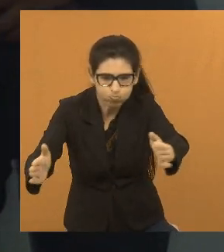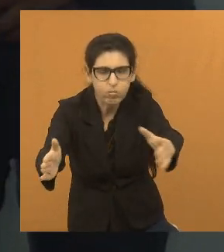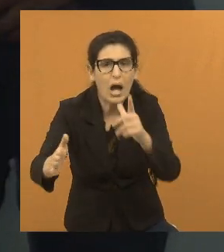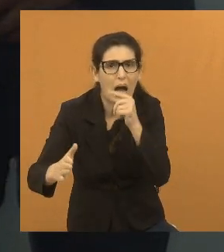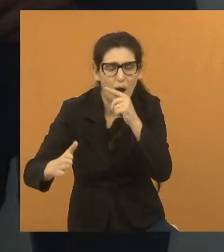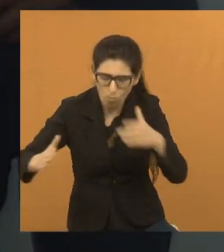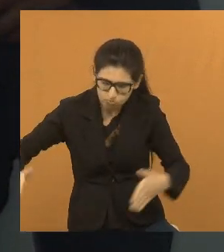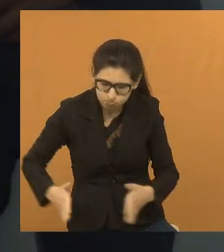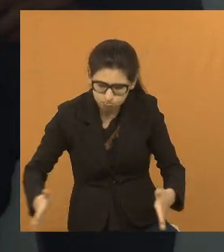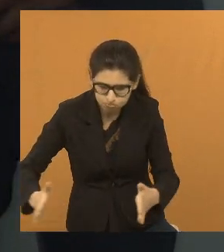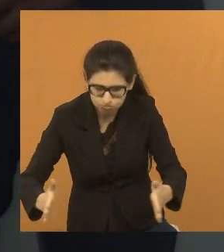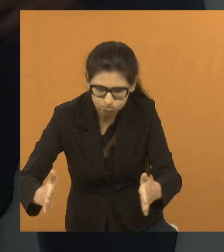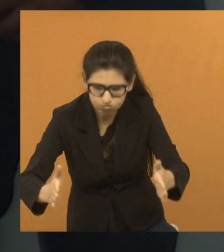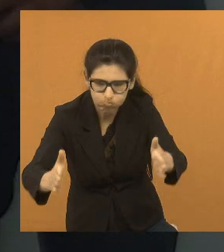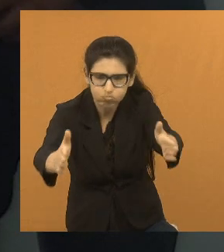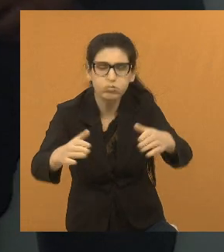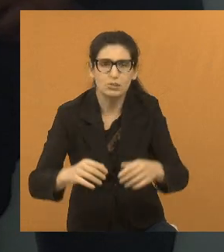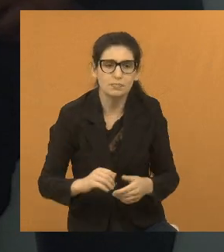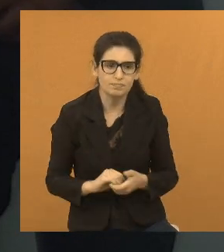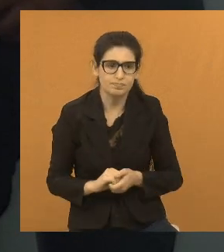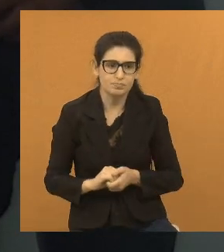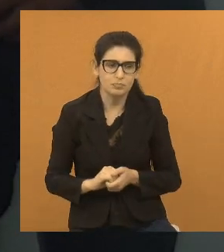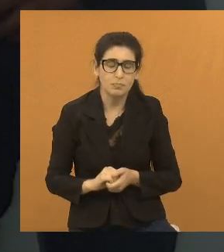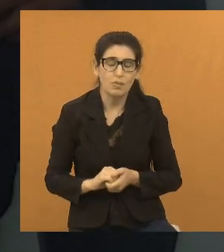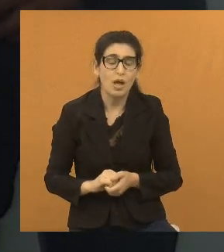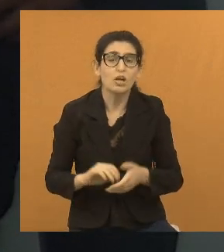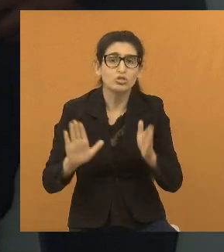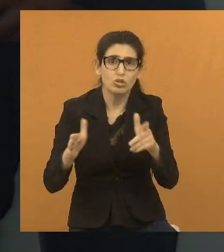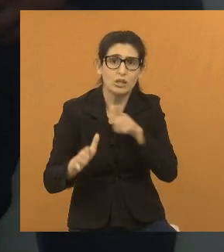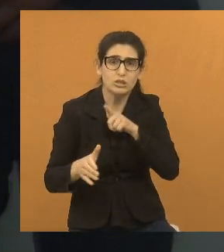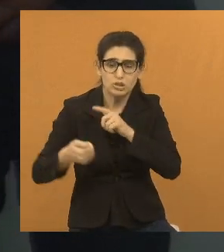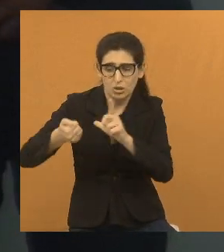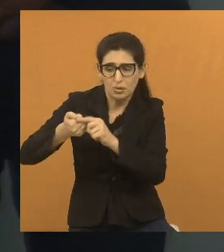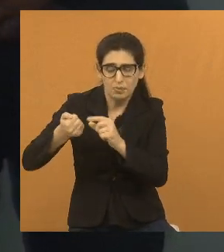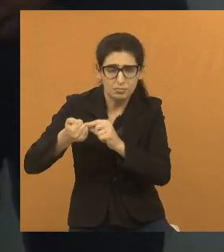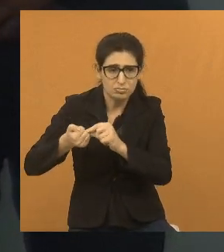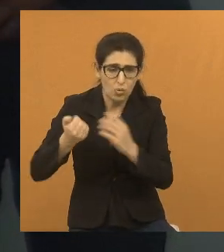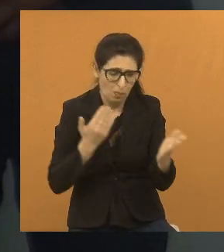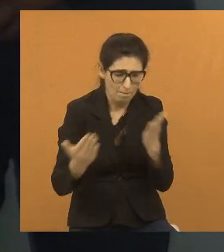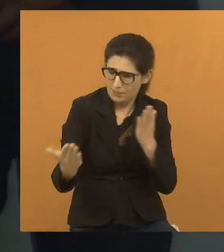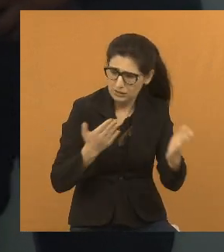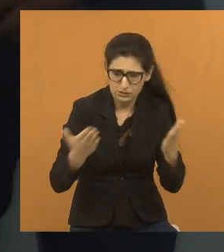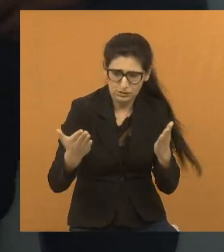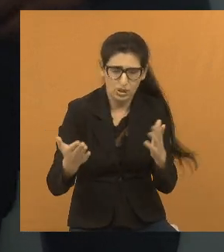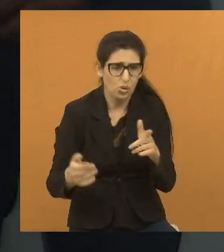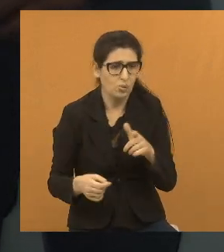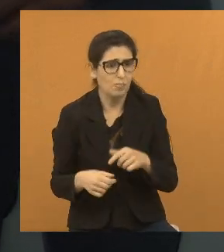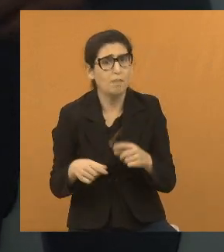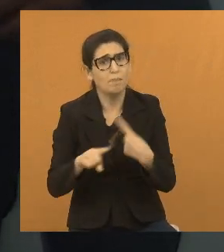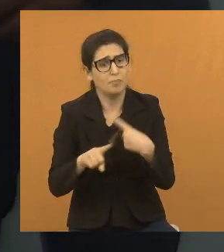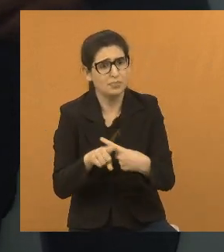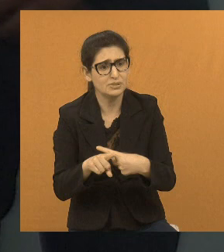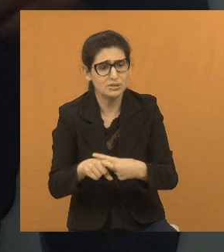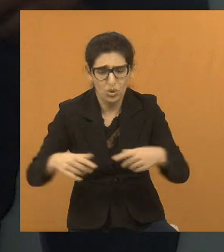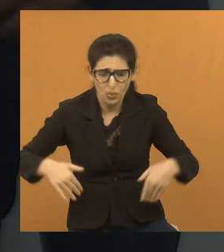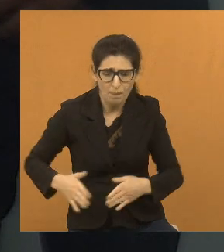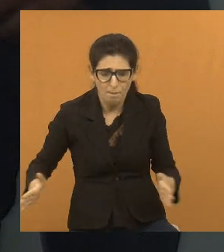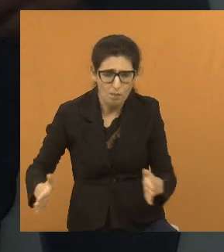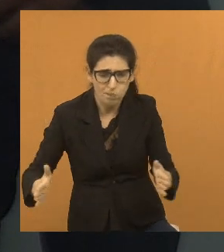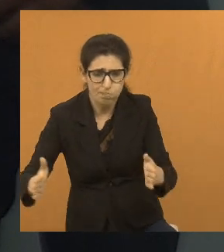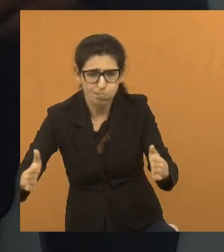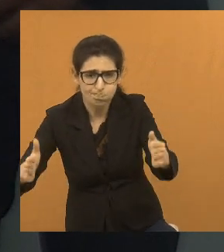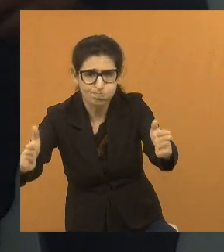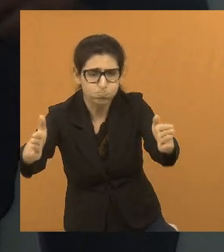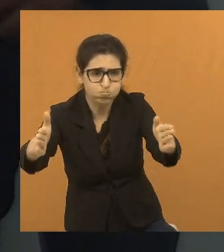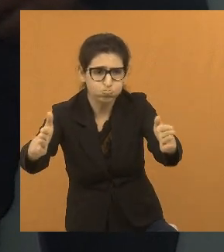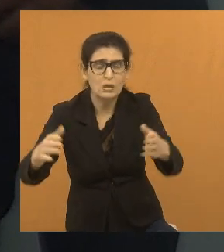esse artigo ele já existia na versão anterior e ele permanece porque a largura do Rio Paraíba